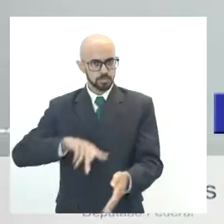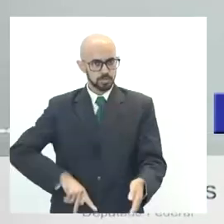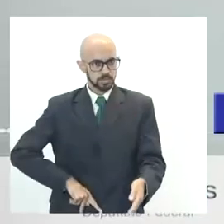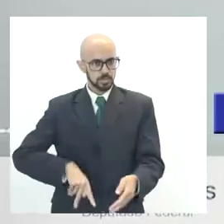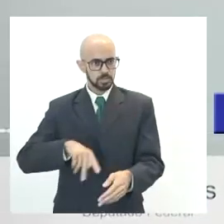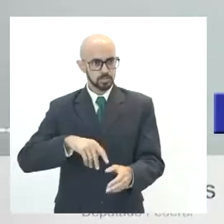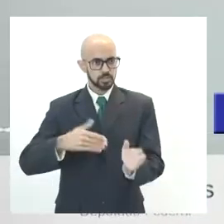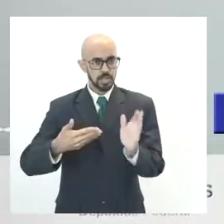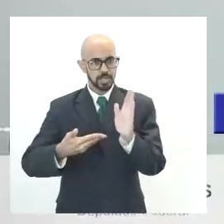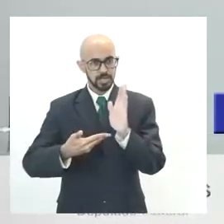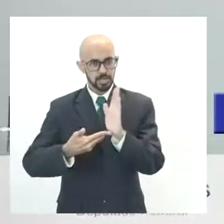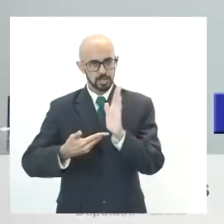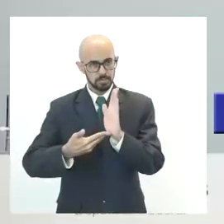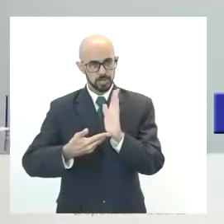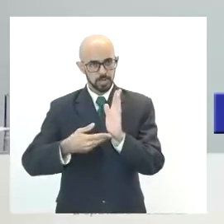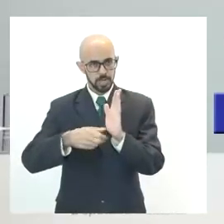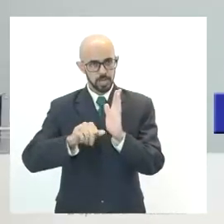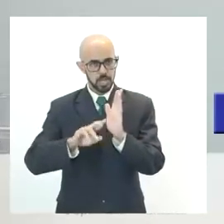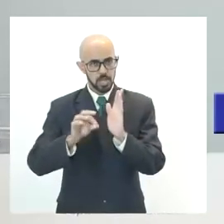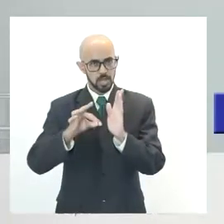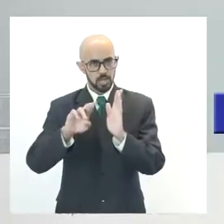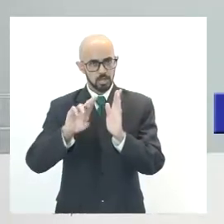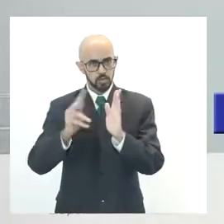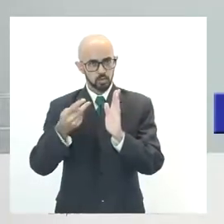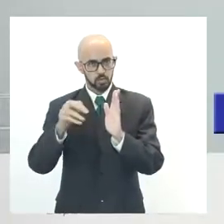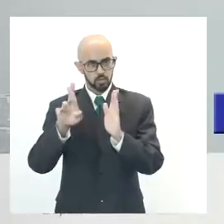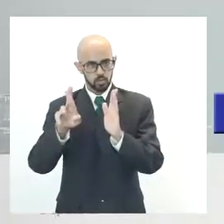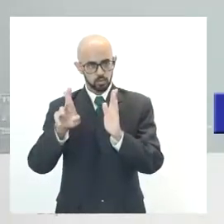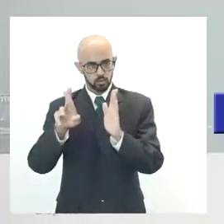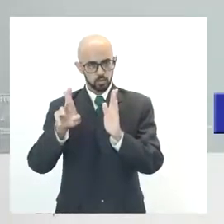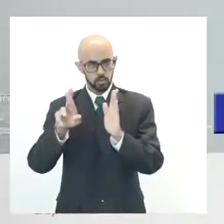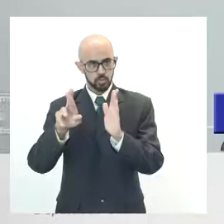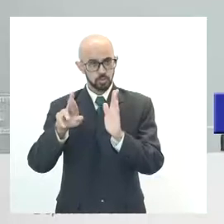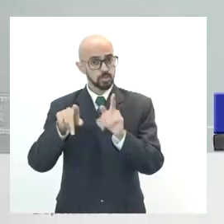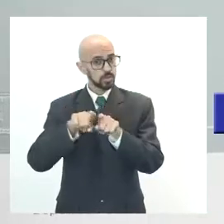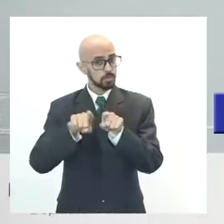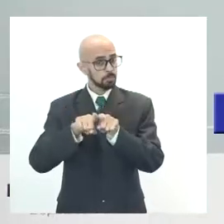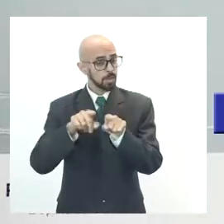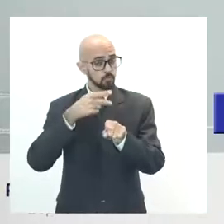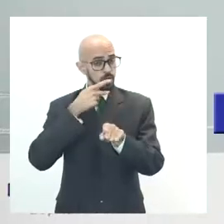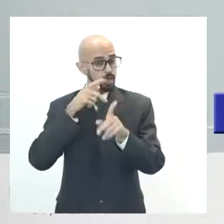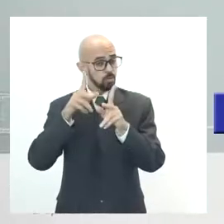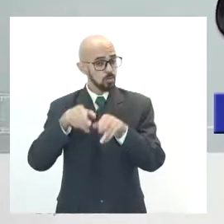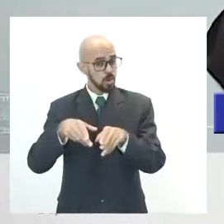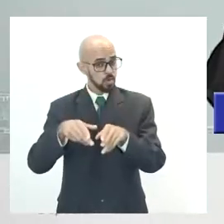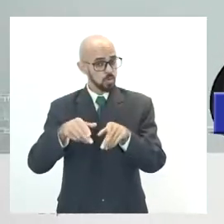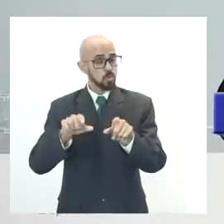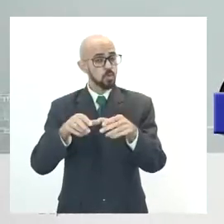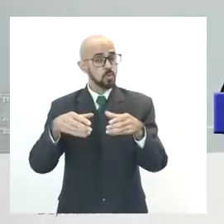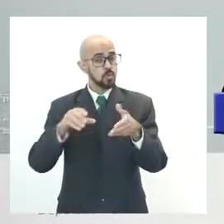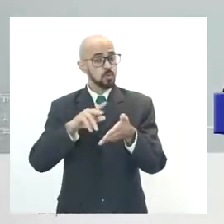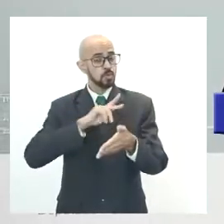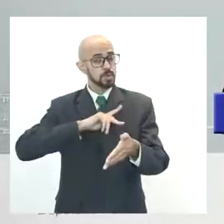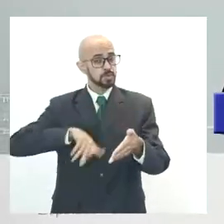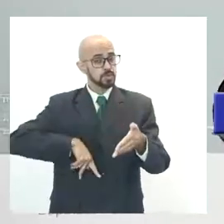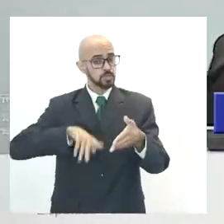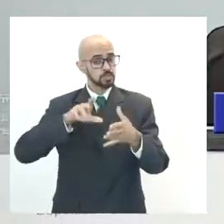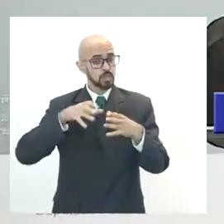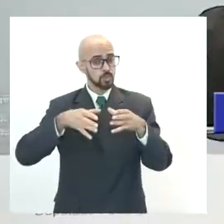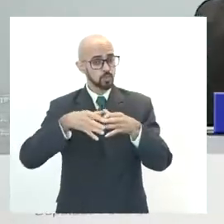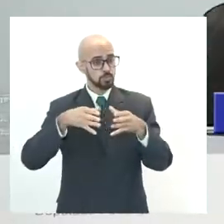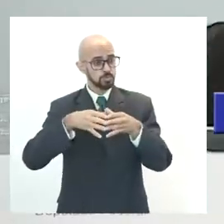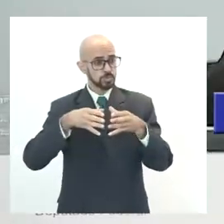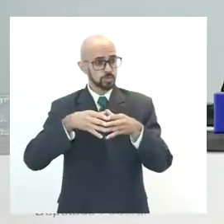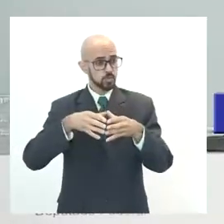Lima revela a mesma coisa e o presidente da Comissão Oi